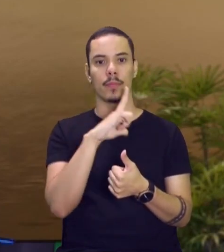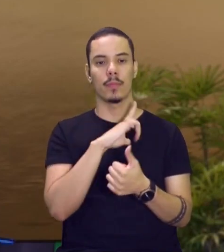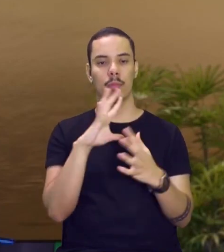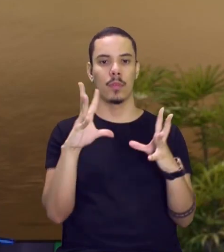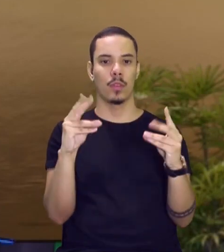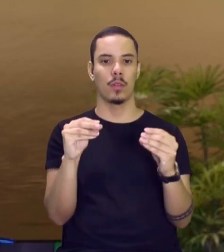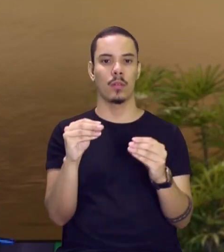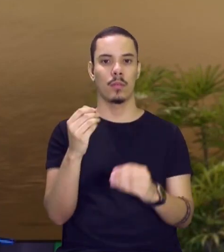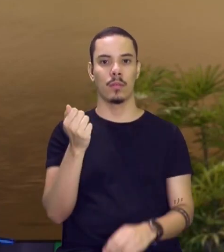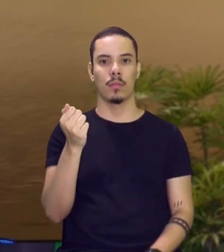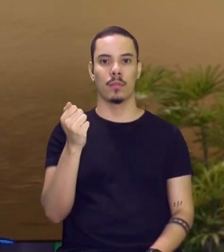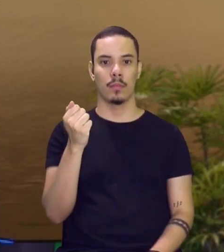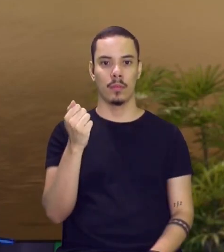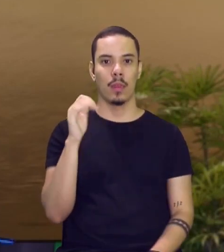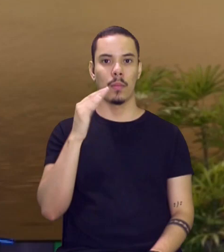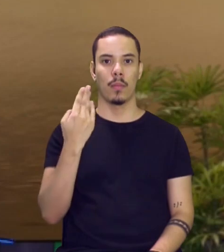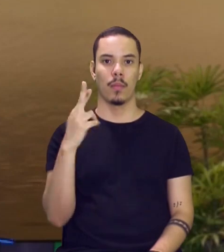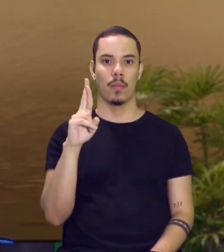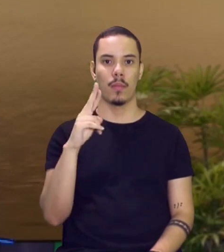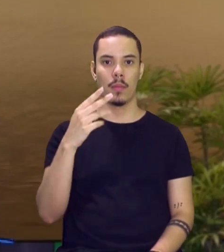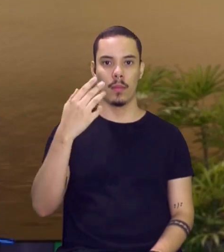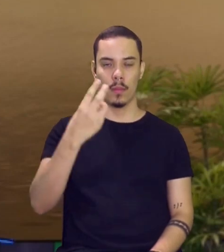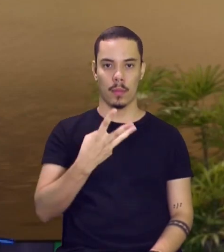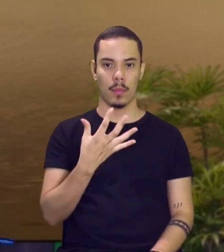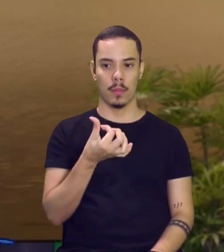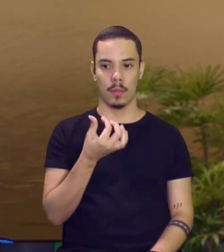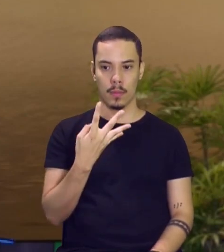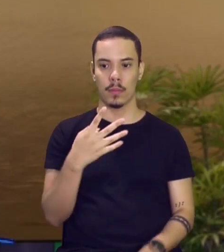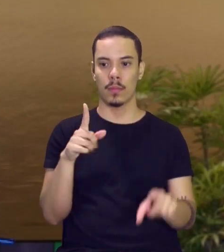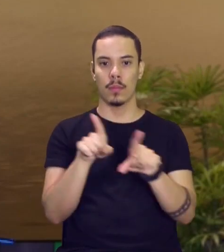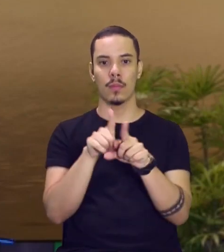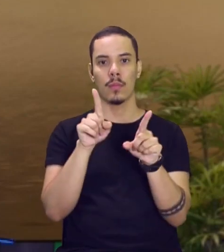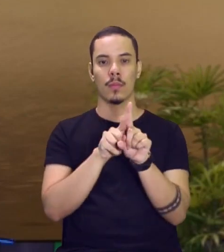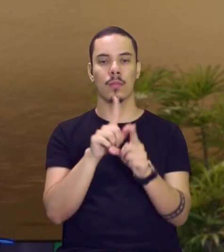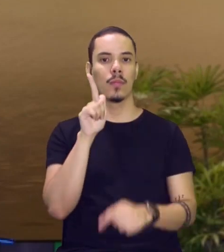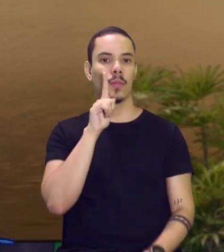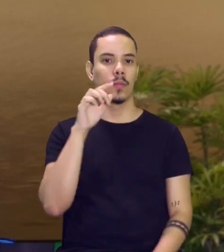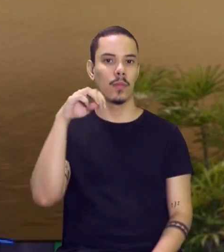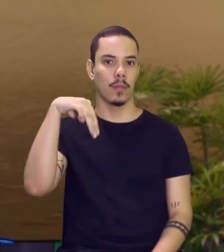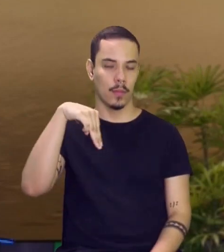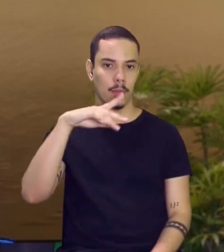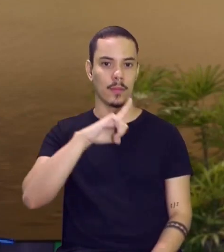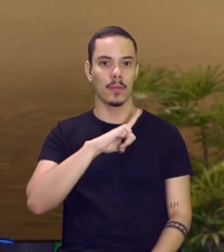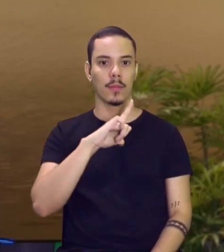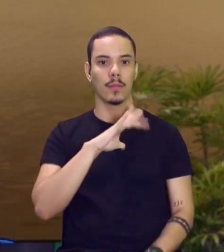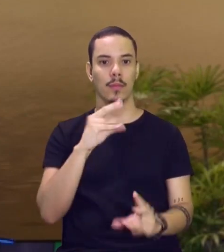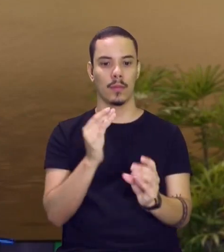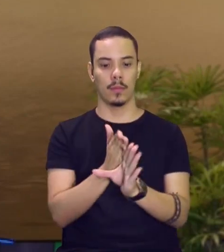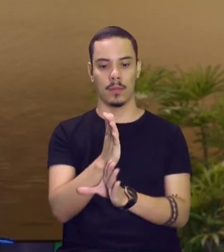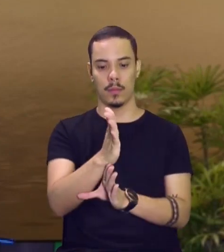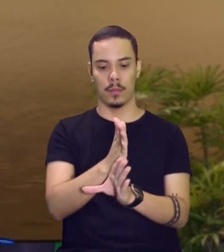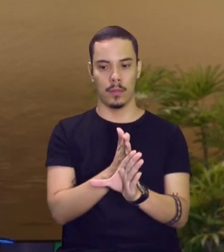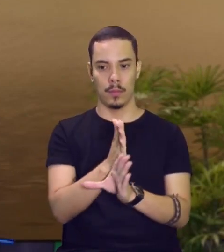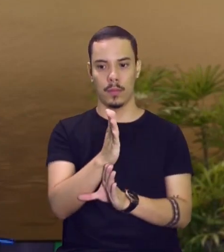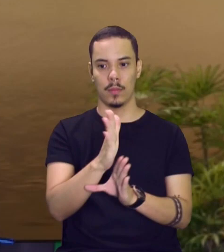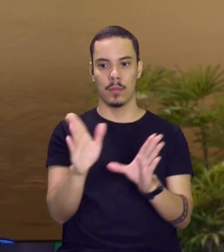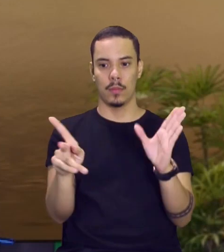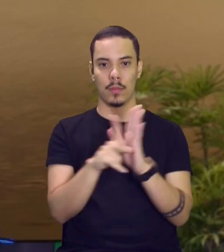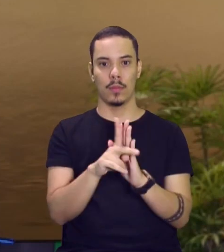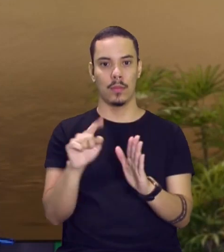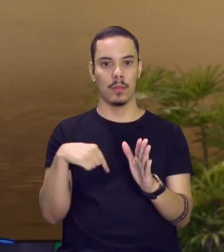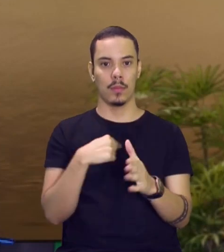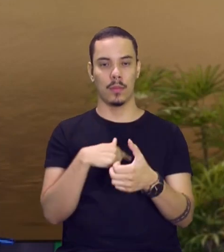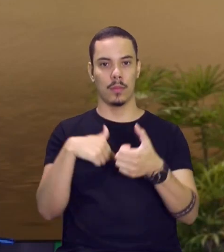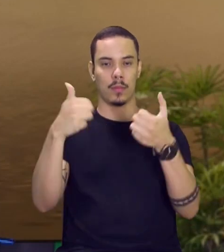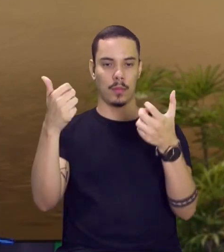eixo da BR-364. E o município de Guajará-Mirim, que pega o divisor de água do que nós vamos ter por à